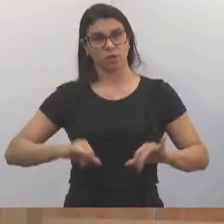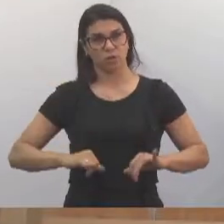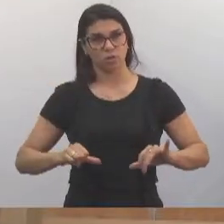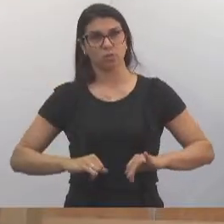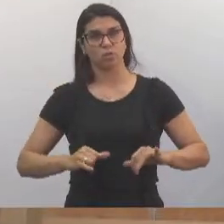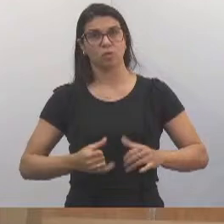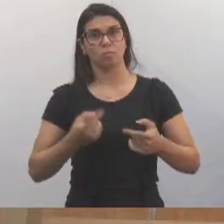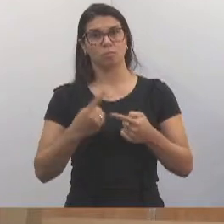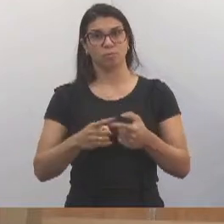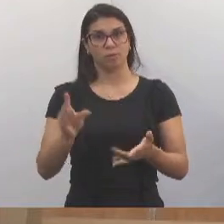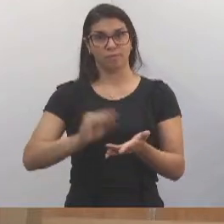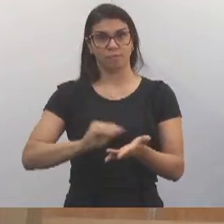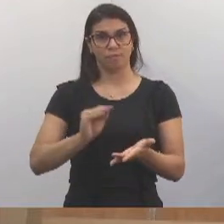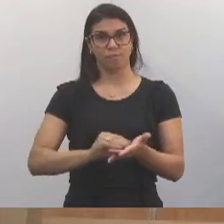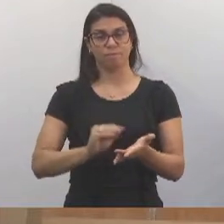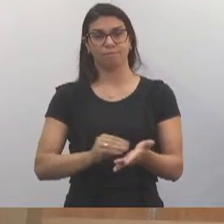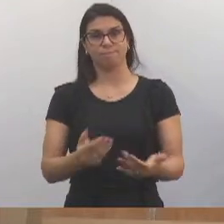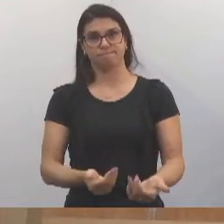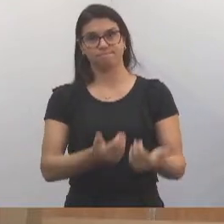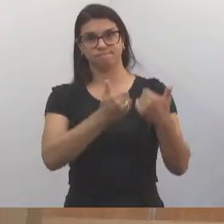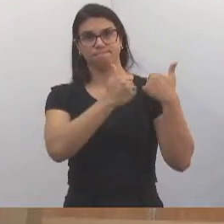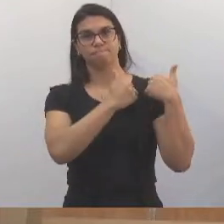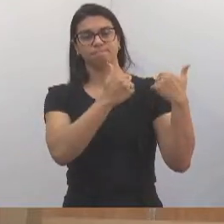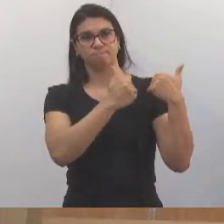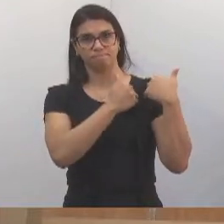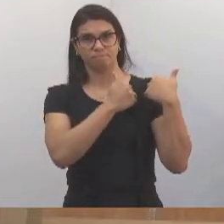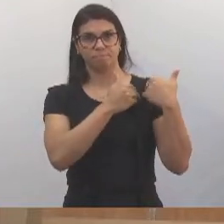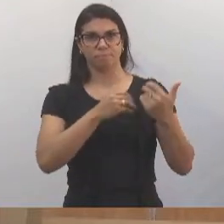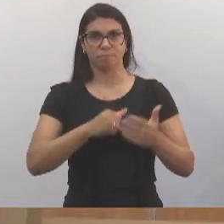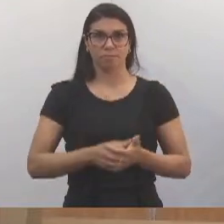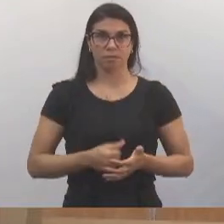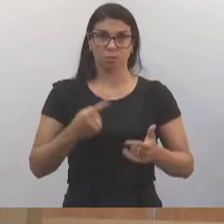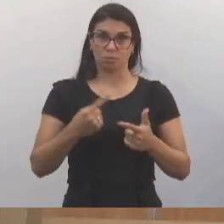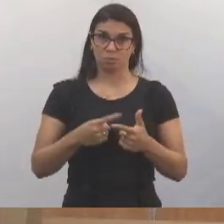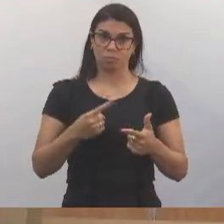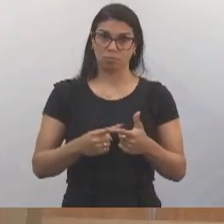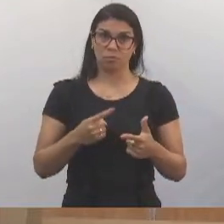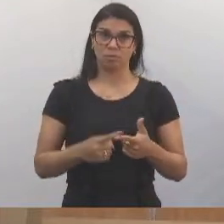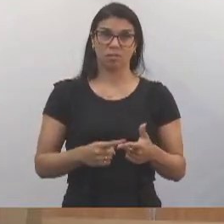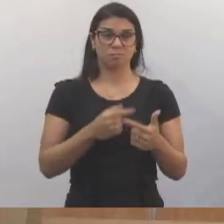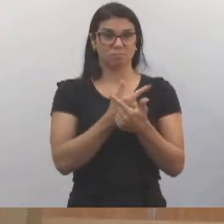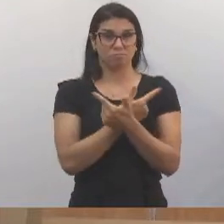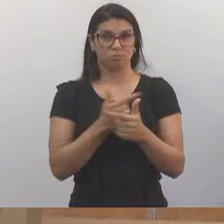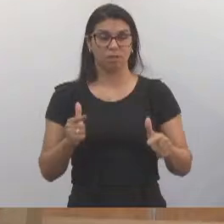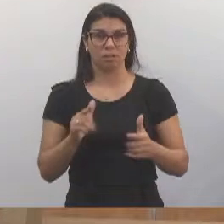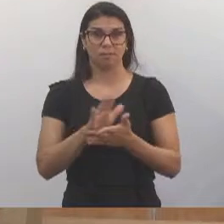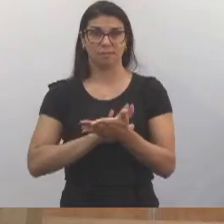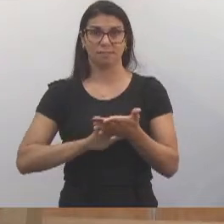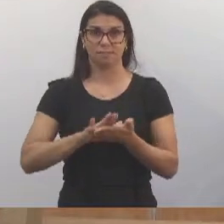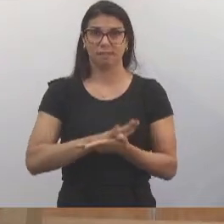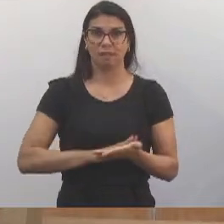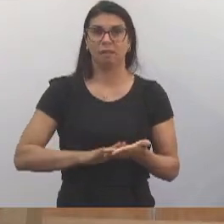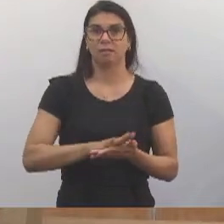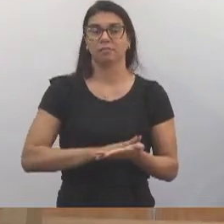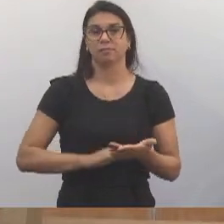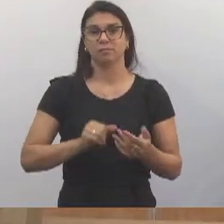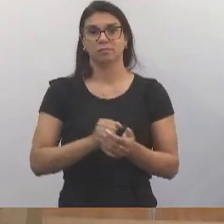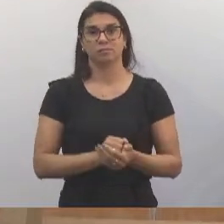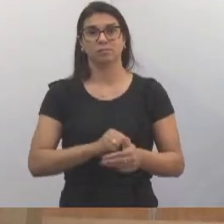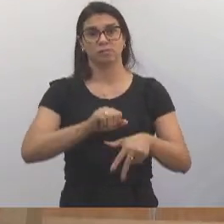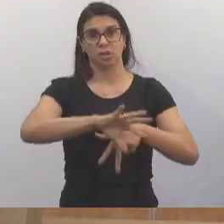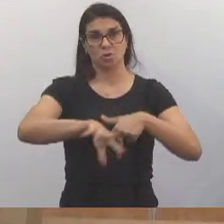delicado, fruto de más conduções, de irresponsabilidades, de escândalos de